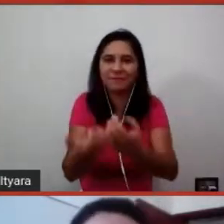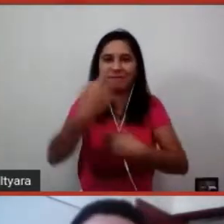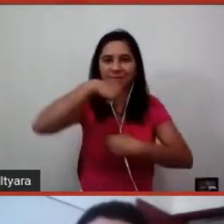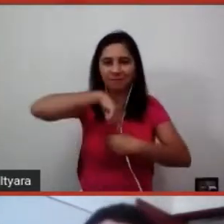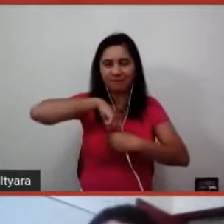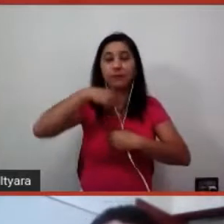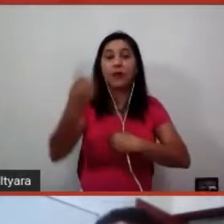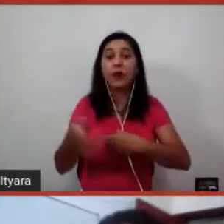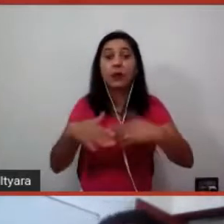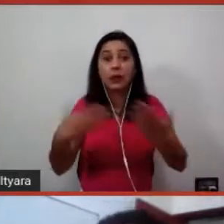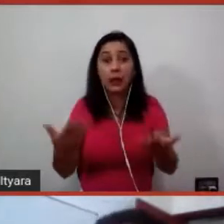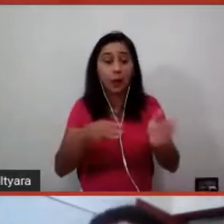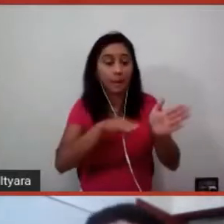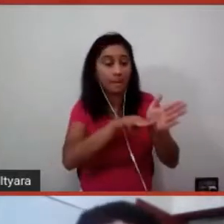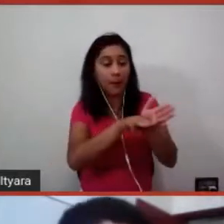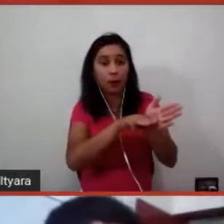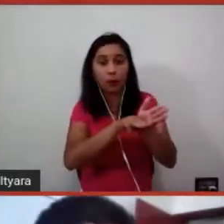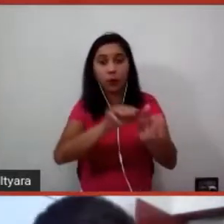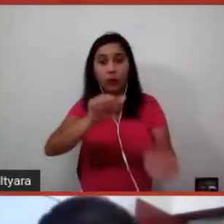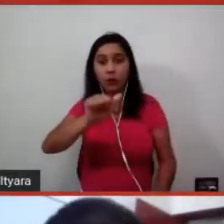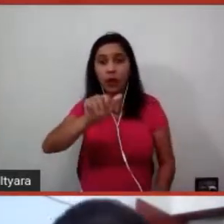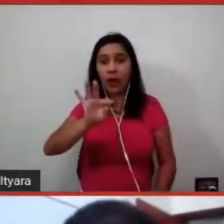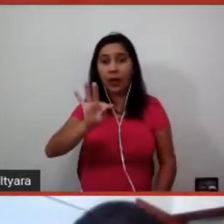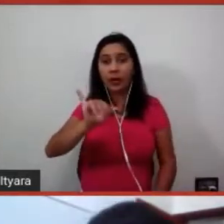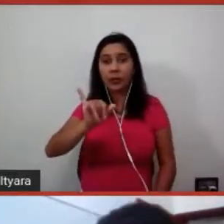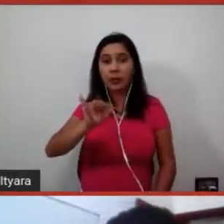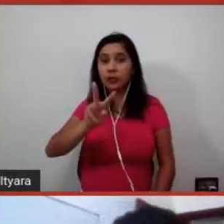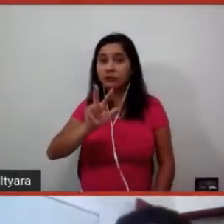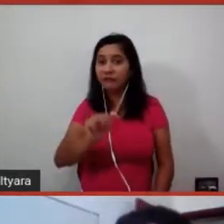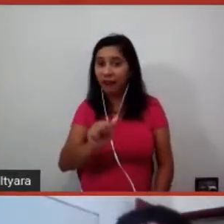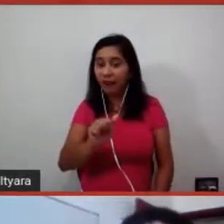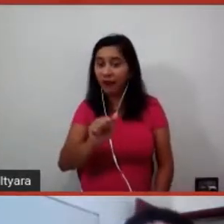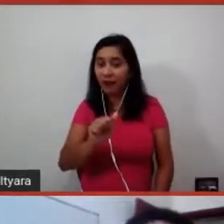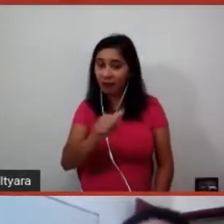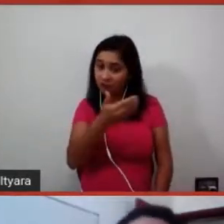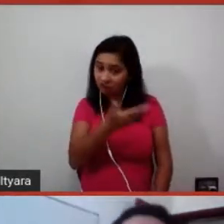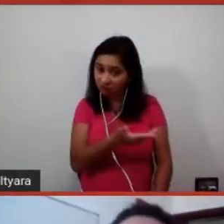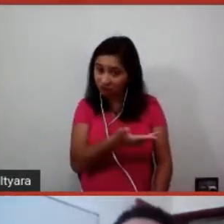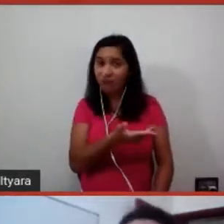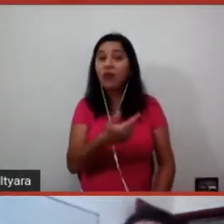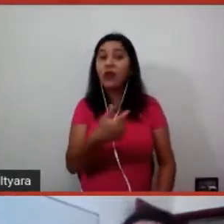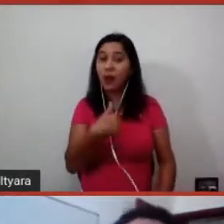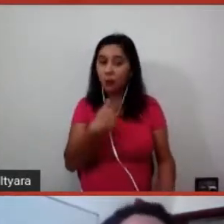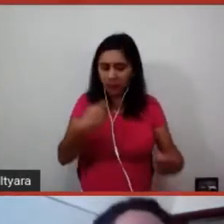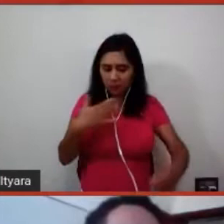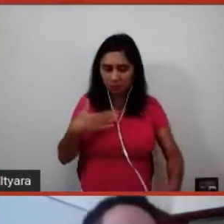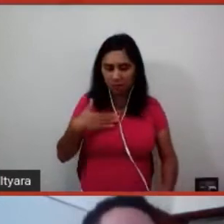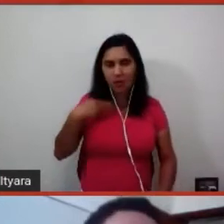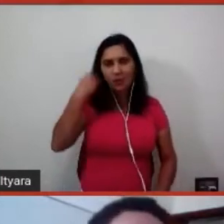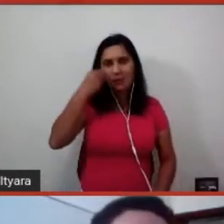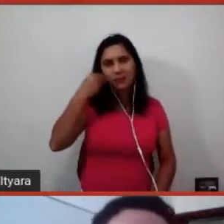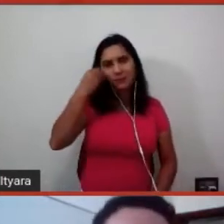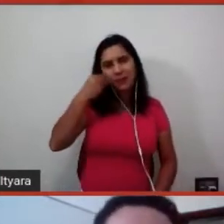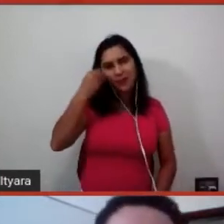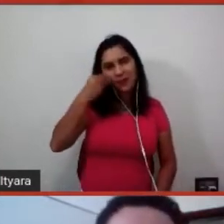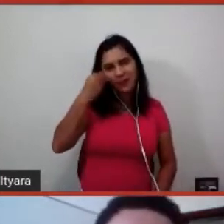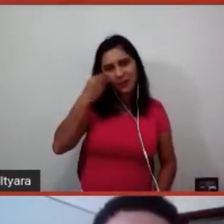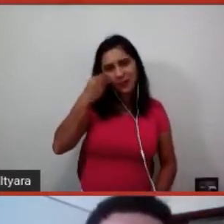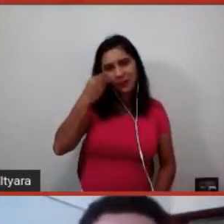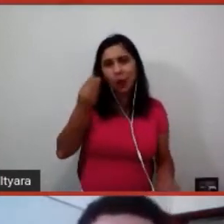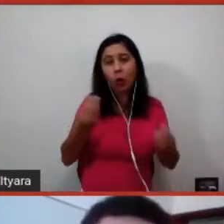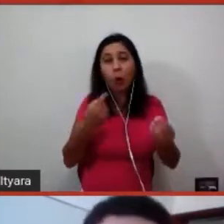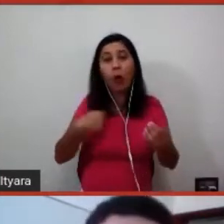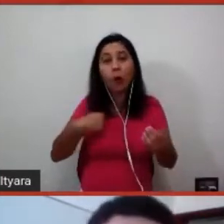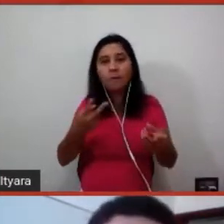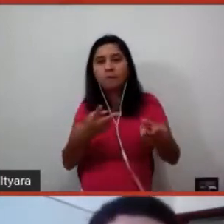de metodologias ativas, não tem como eu falar da minha experiência, de como eu vejo as